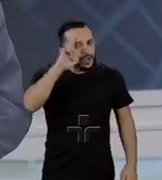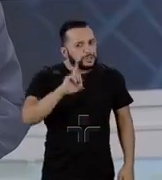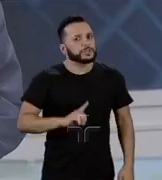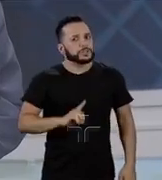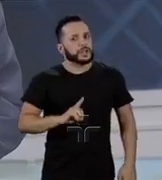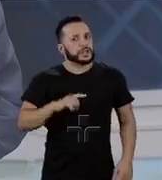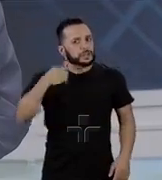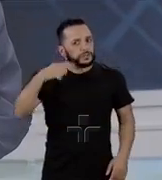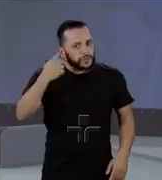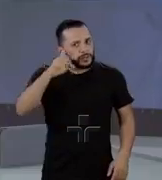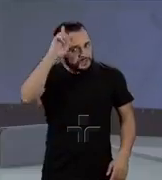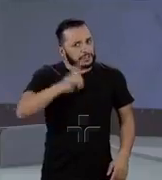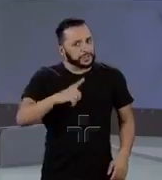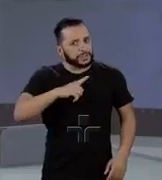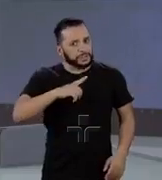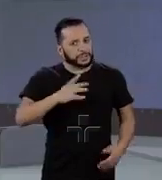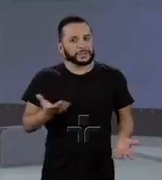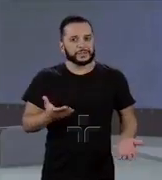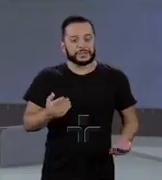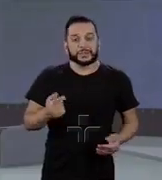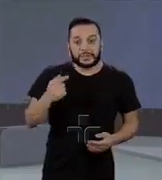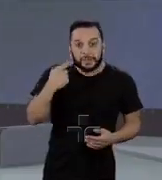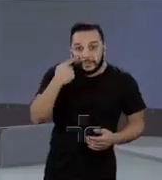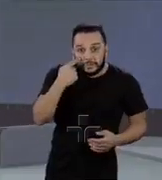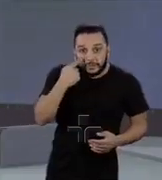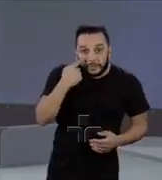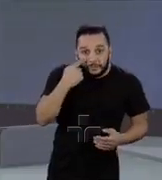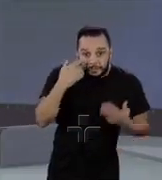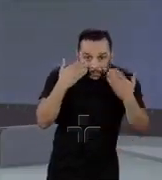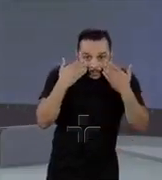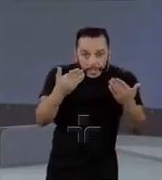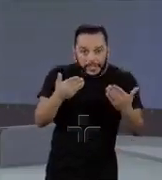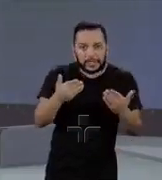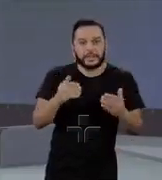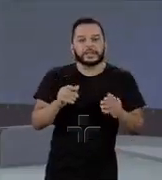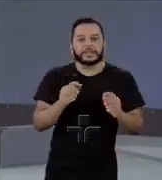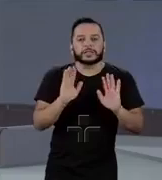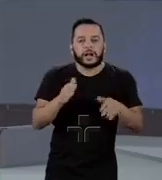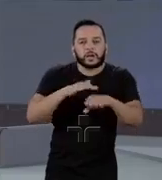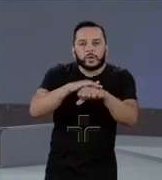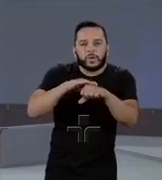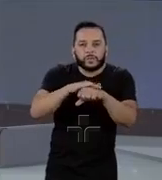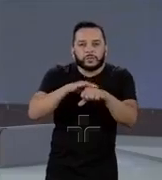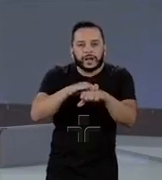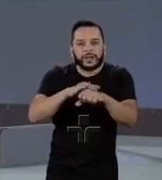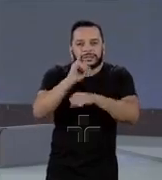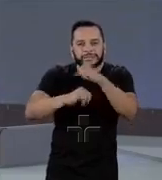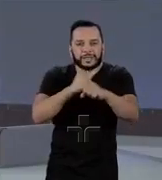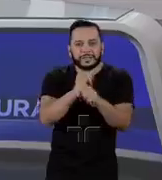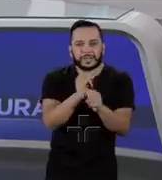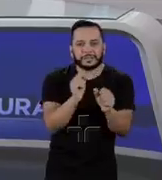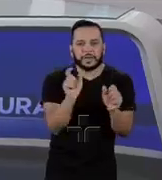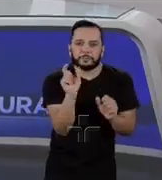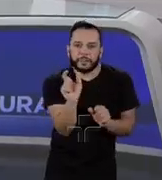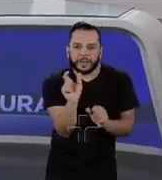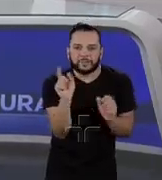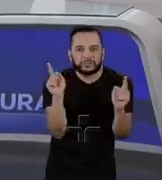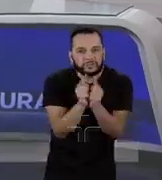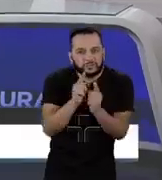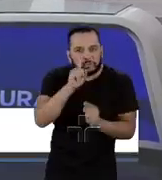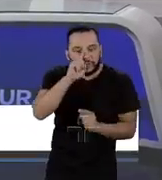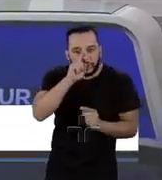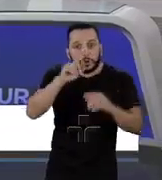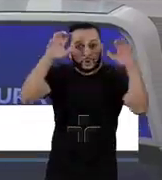da cidadania. Veja, seguir os perigos das abreviações nas conversas na era digital. Forte temporal em Belo